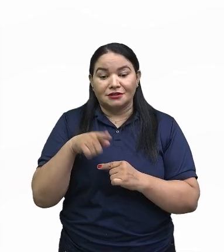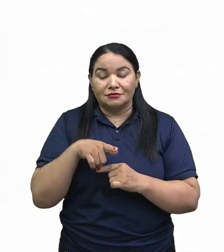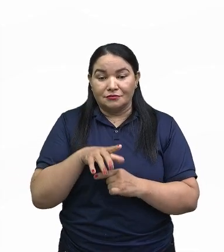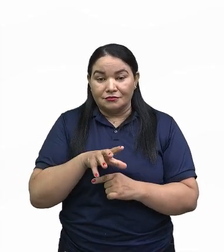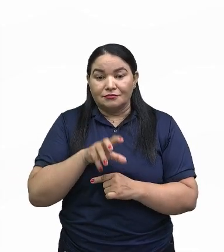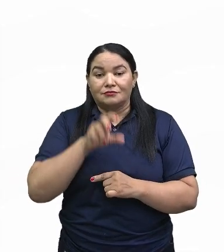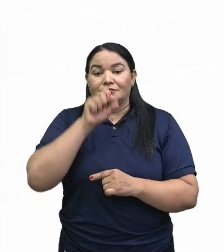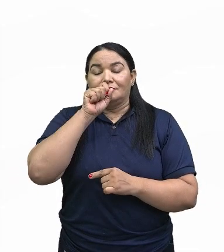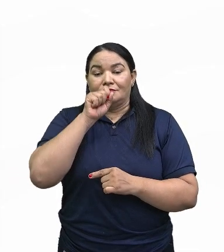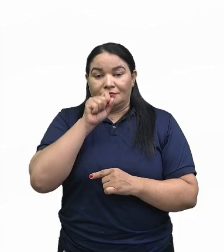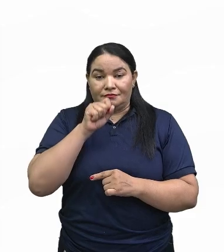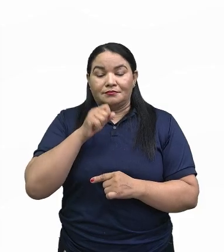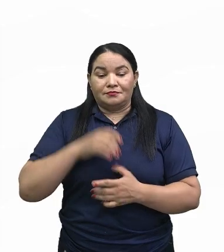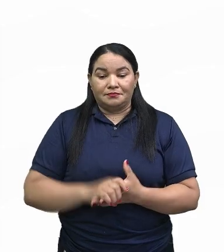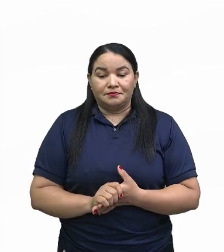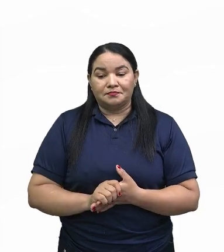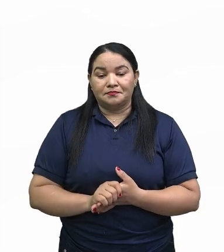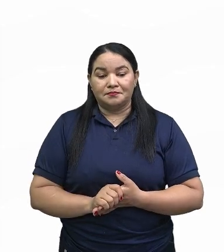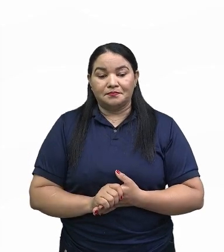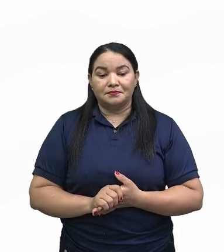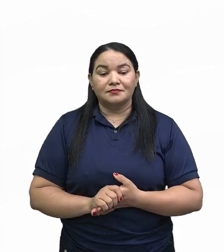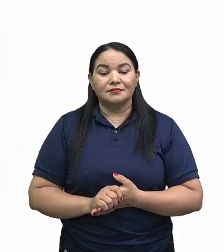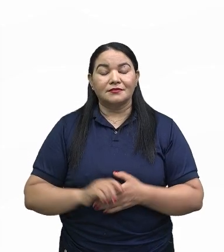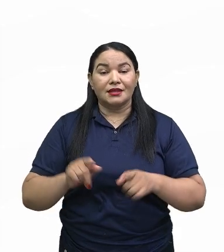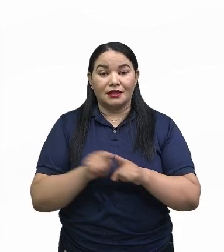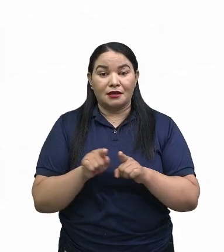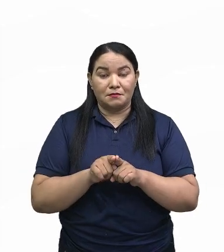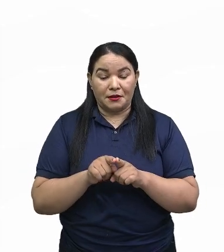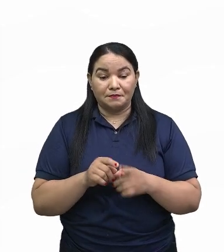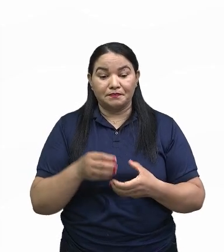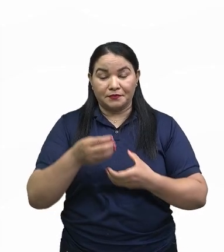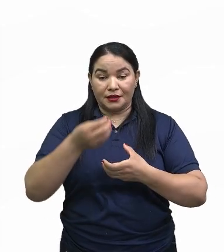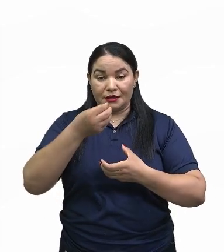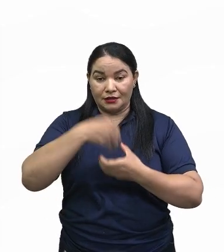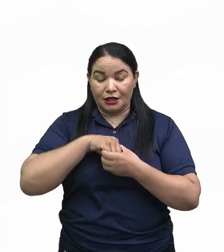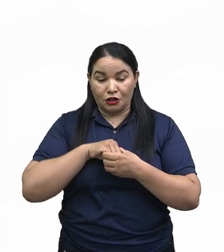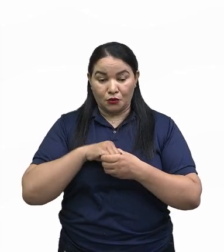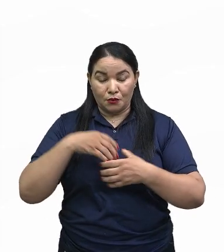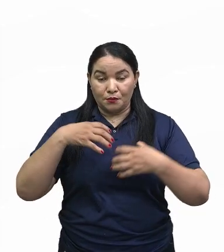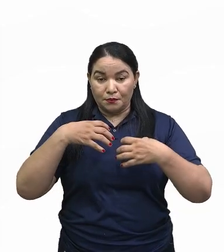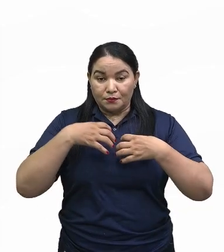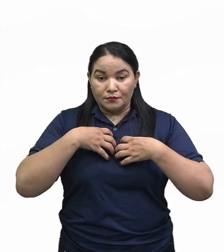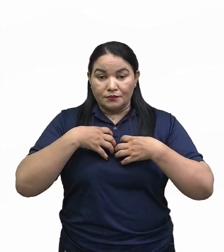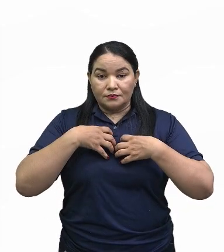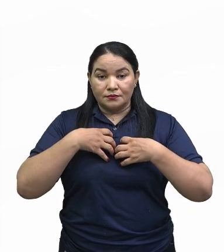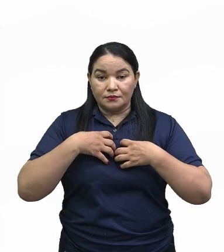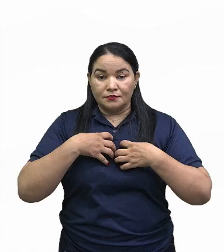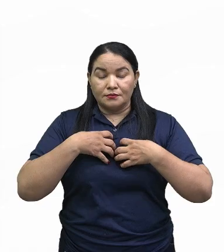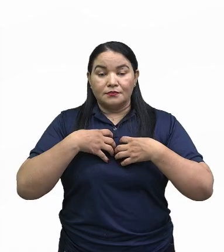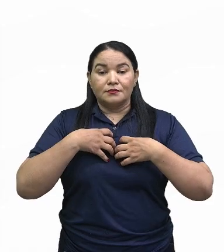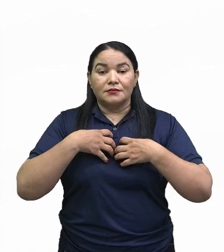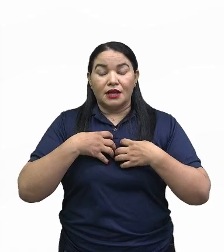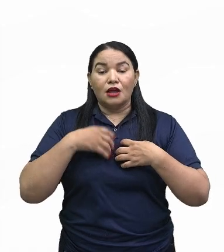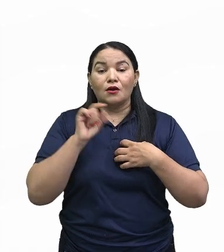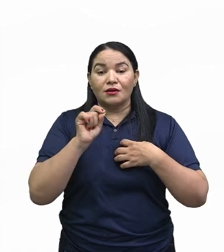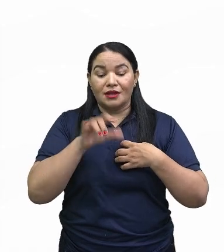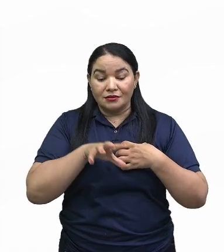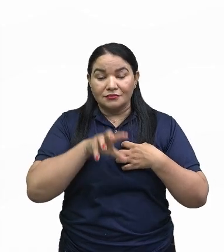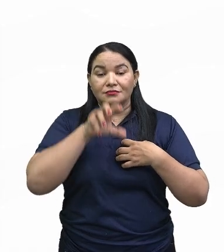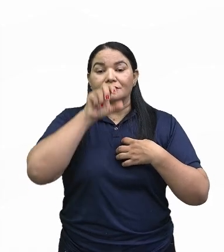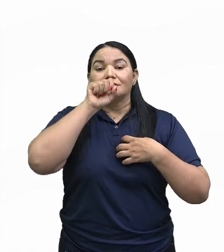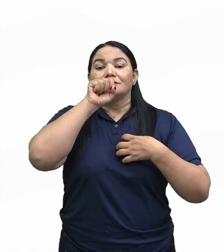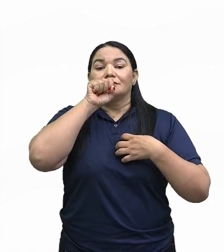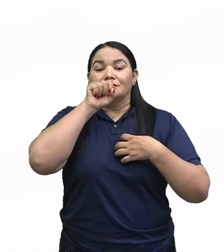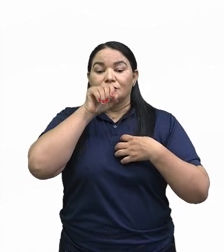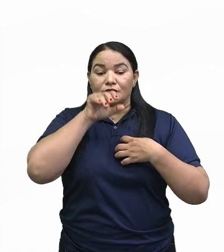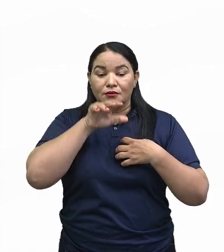celular, tá? A ventilação pulmonar é o processo de entrada e saída de ar para os